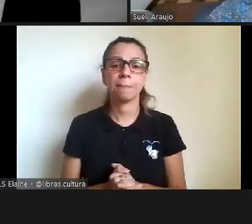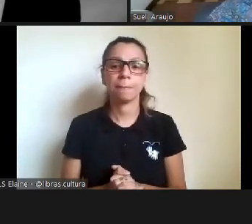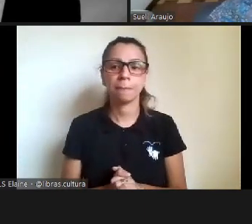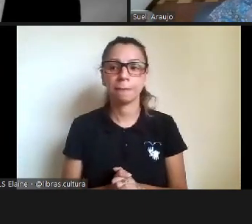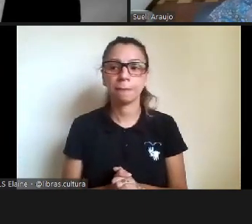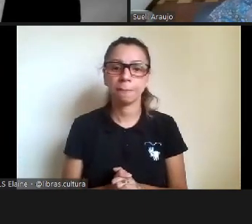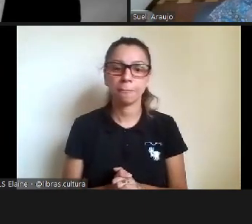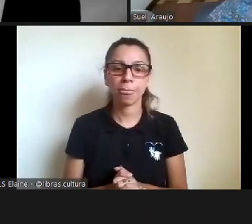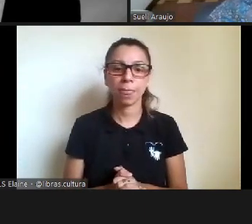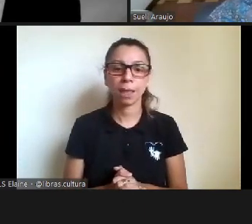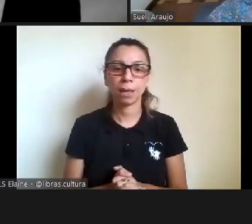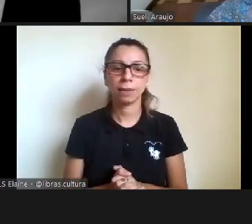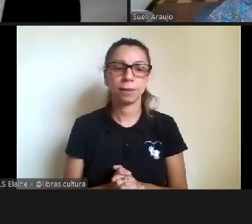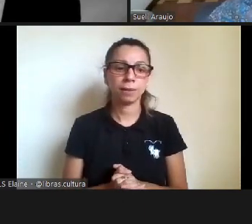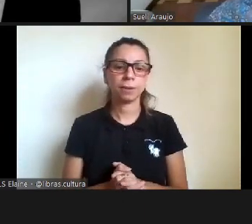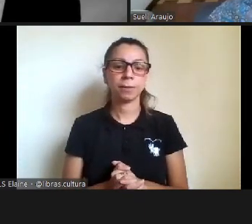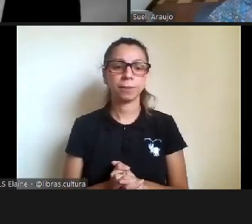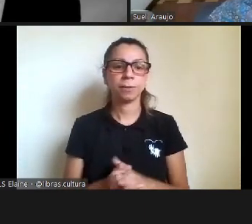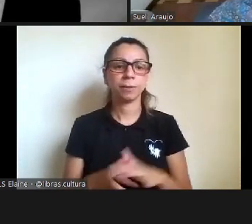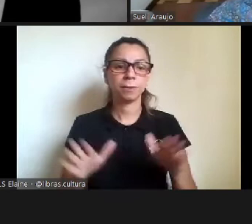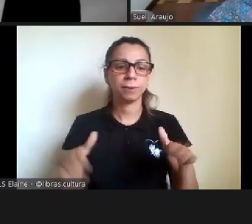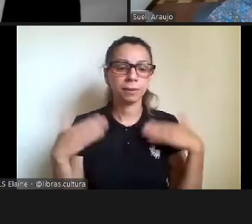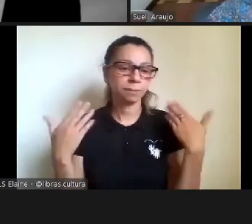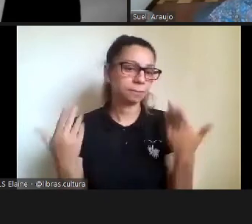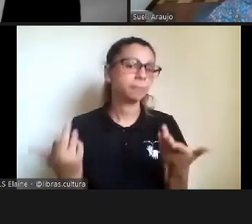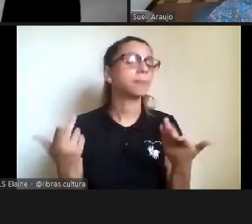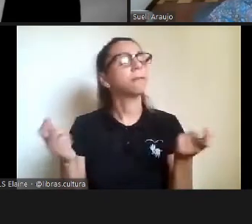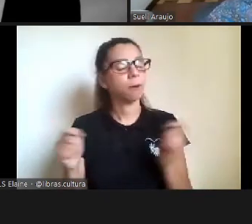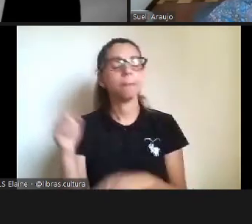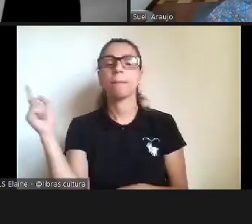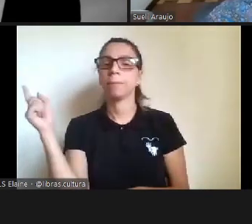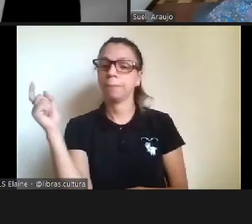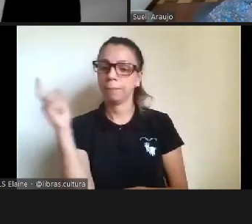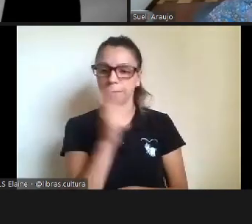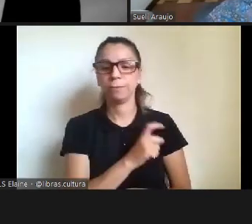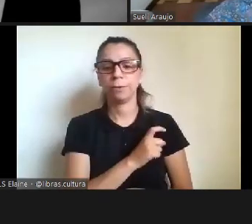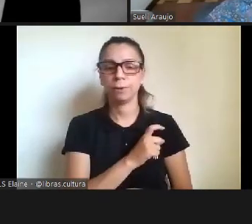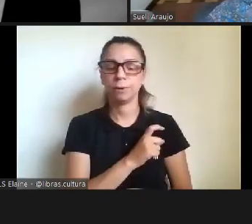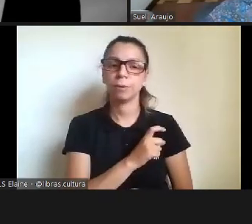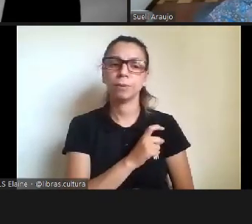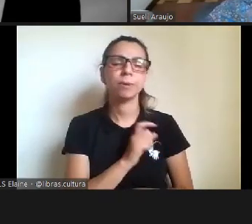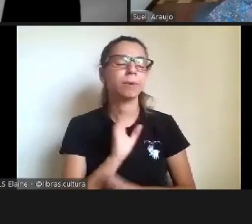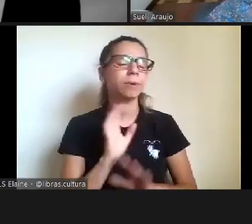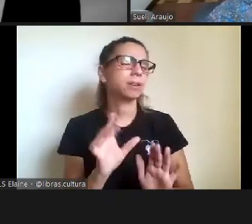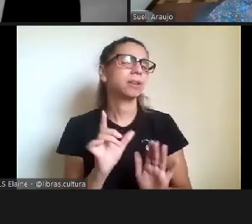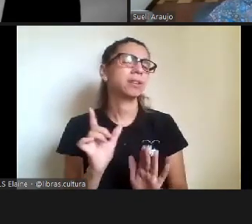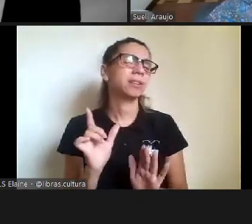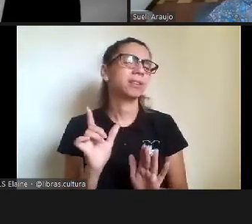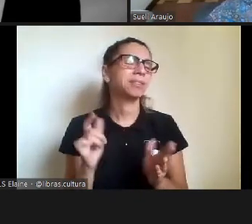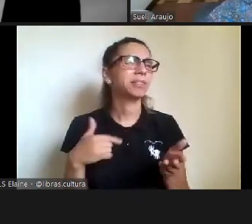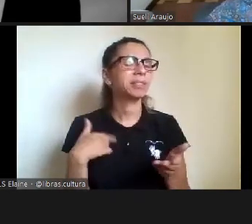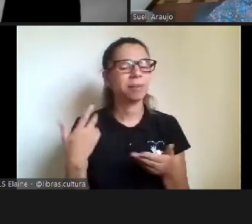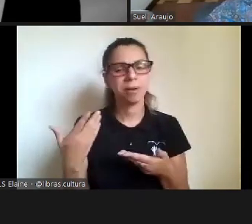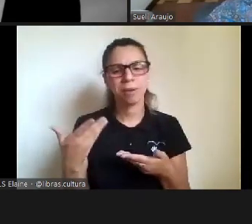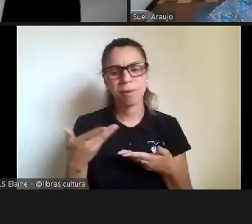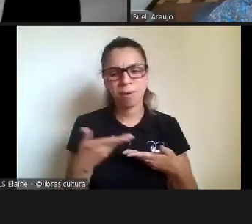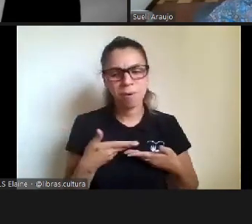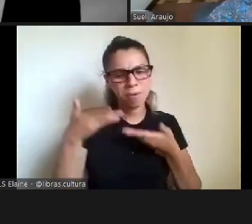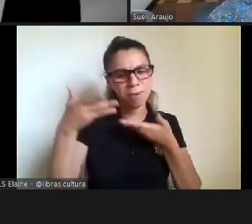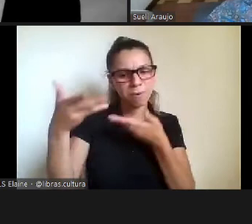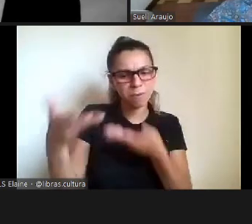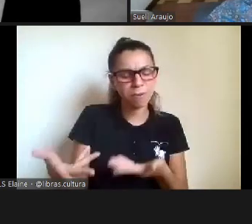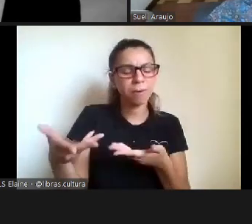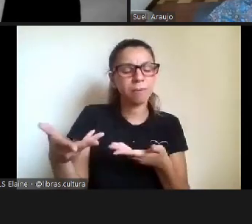E, então, para mim, isso foi bem difícil. E aí, quando me veio o convite para